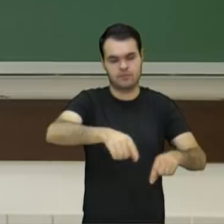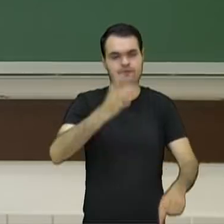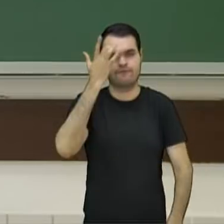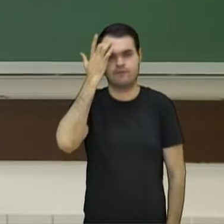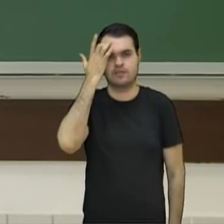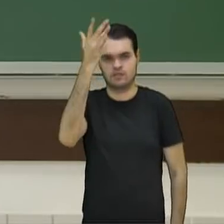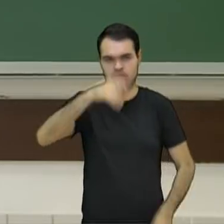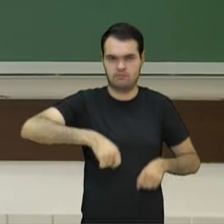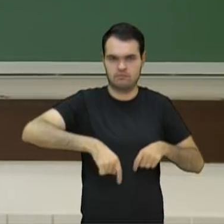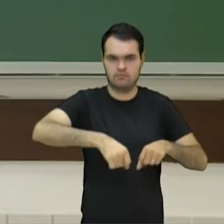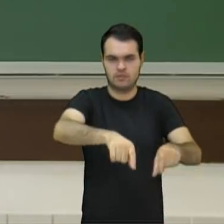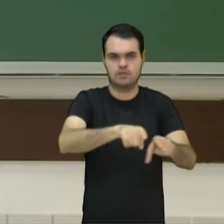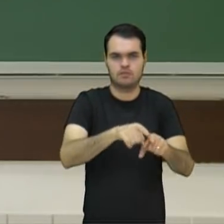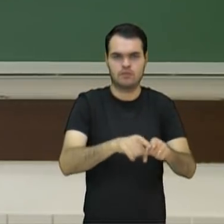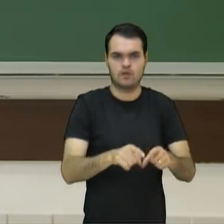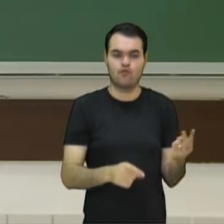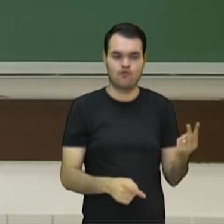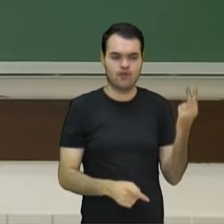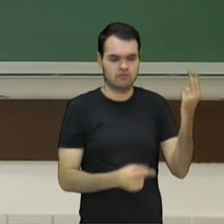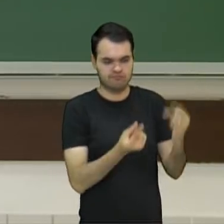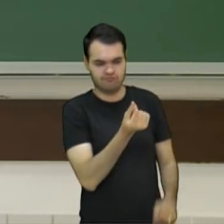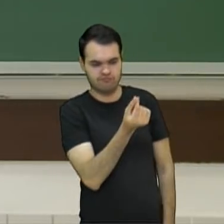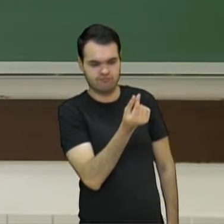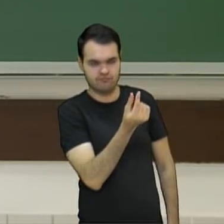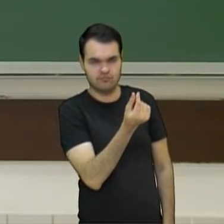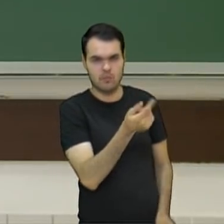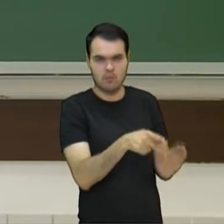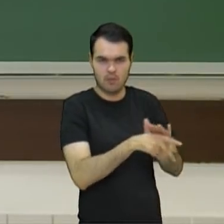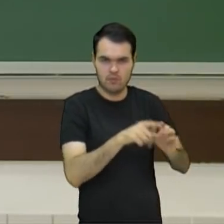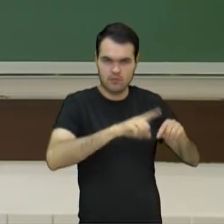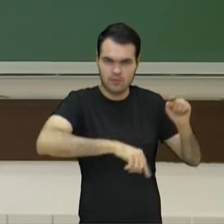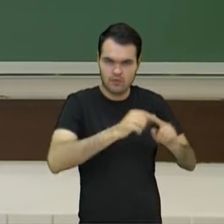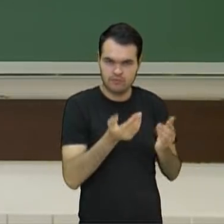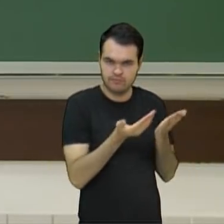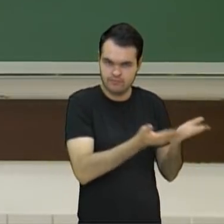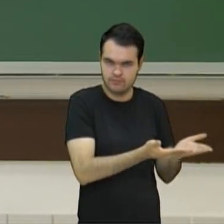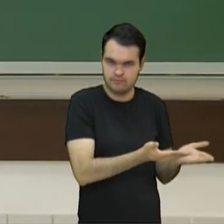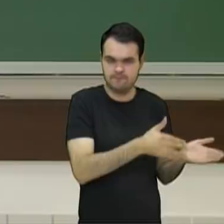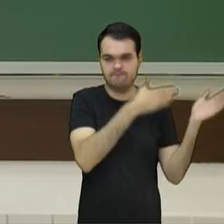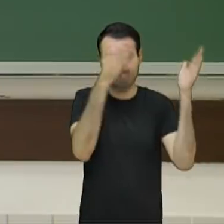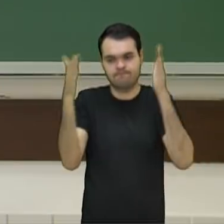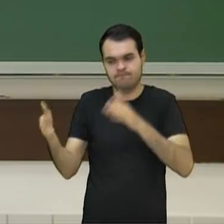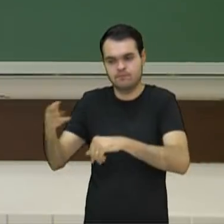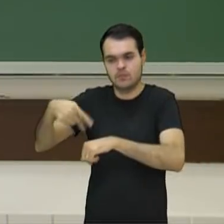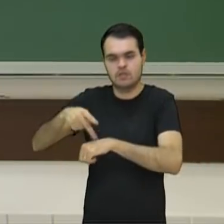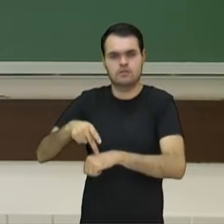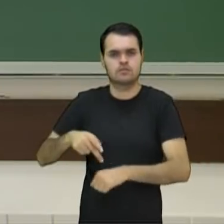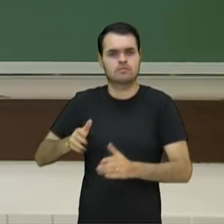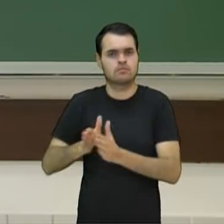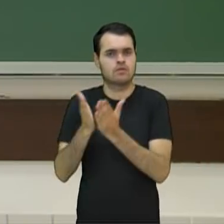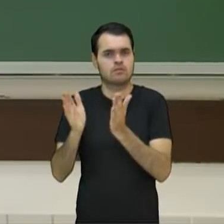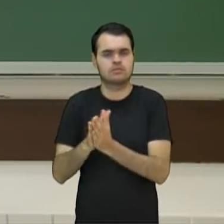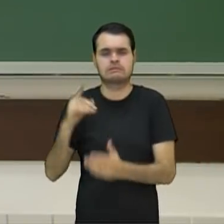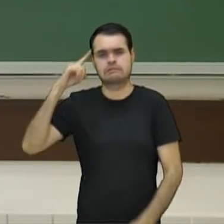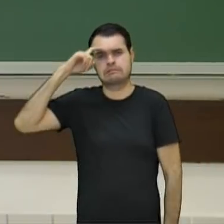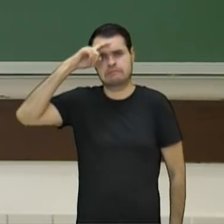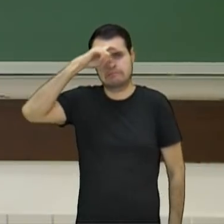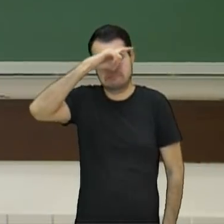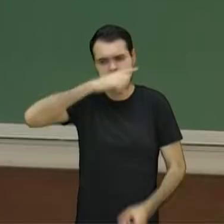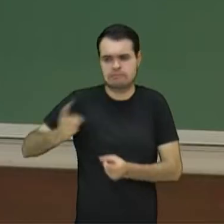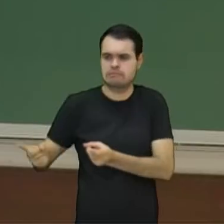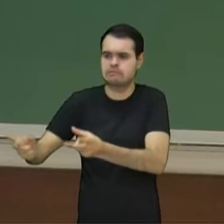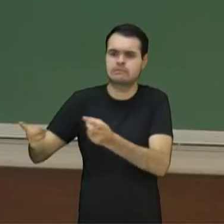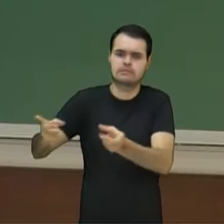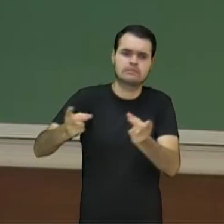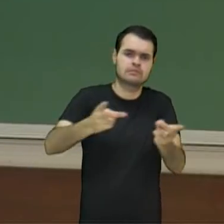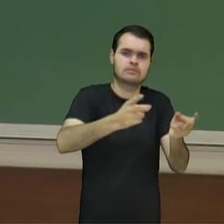inclusive, o valor do produto. Sendo assim, os países mais pobres terão dificuldade em comercializar o seu produto